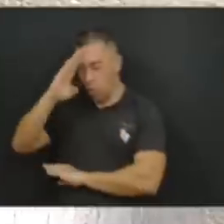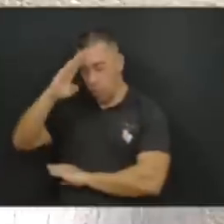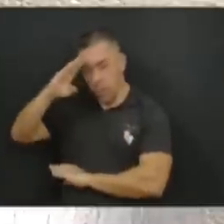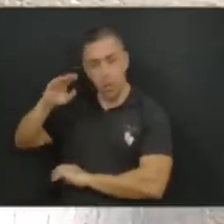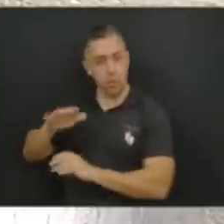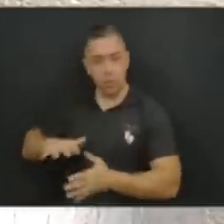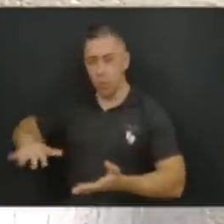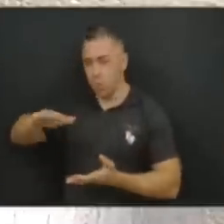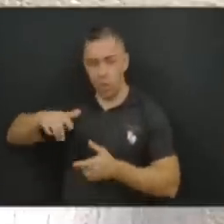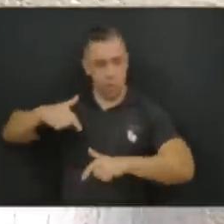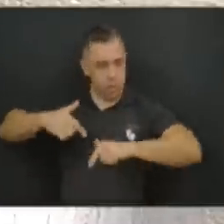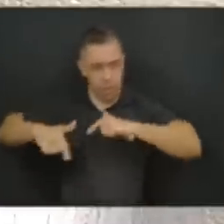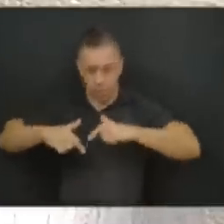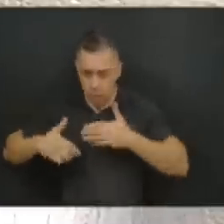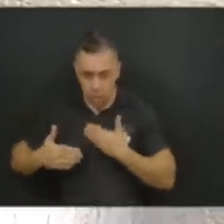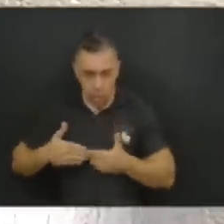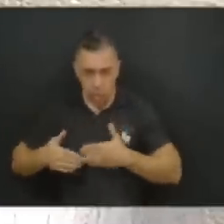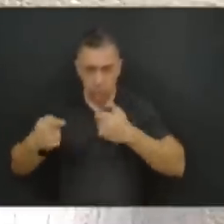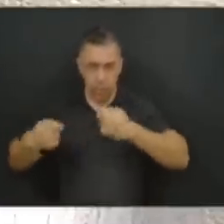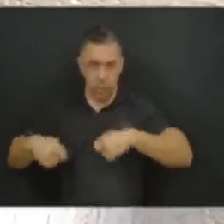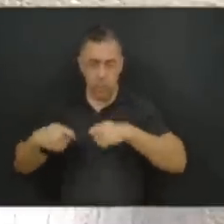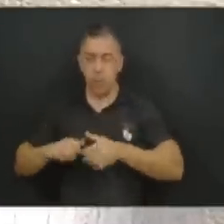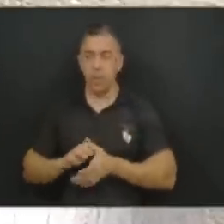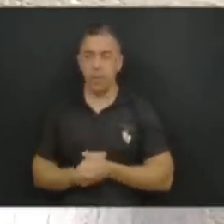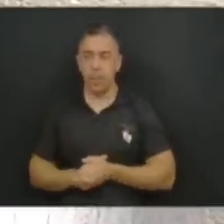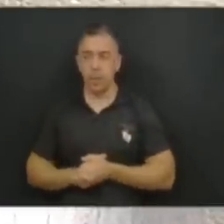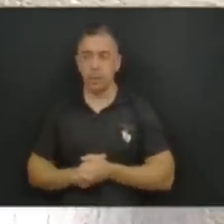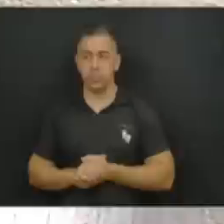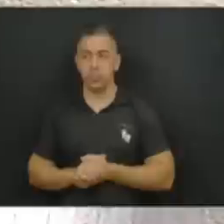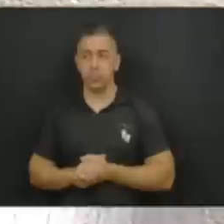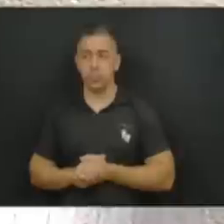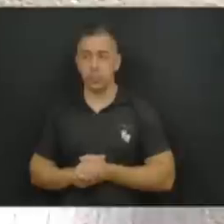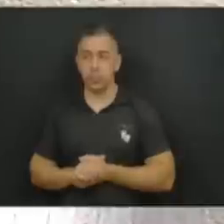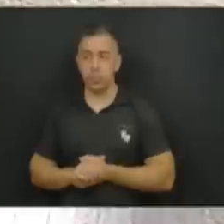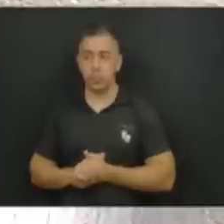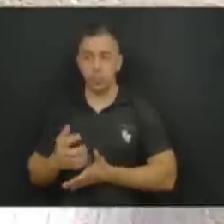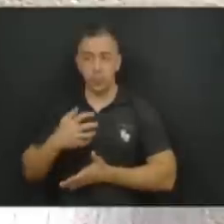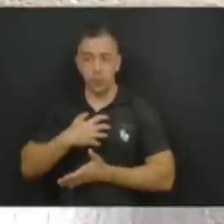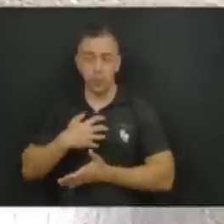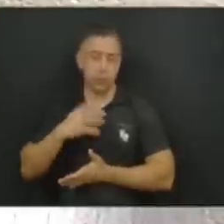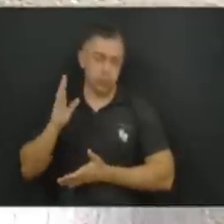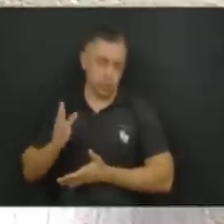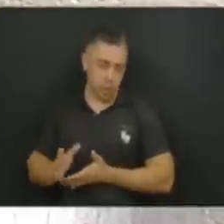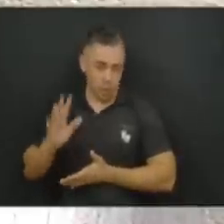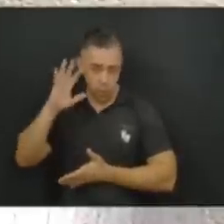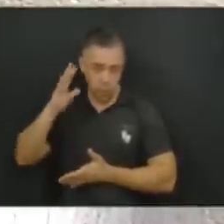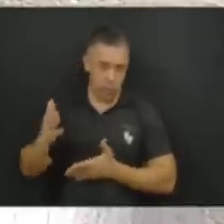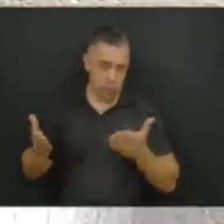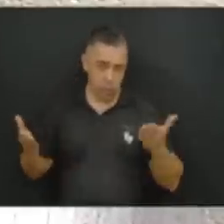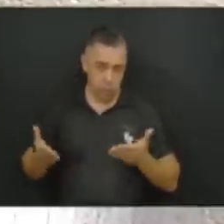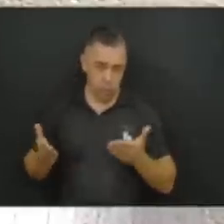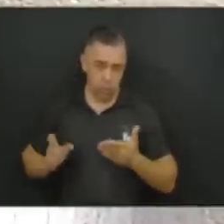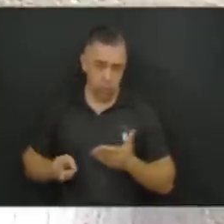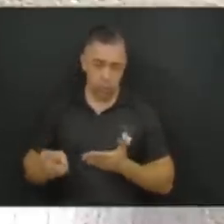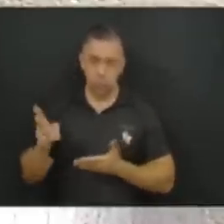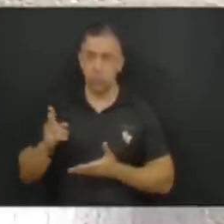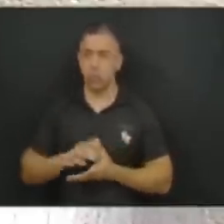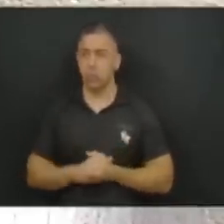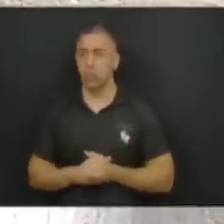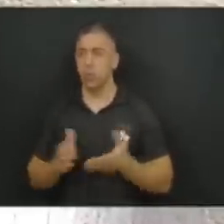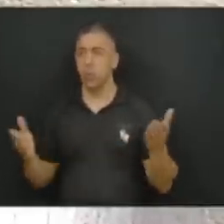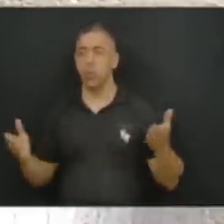estiver sendo realizado que precisar é ser realizada na forma como já ocorre hoje que